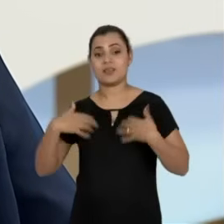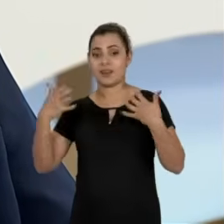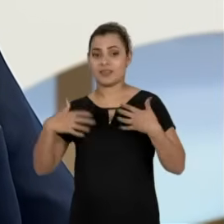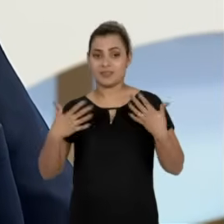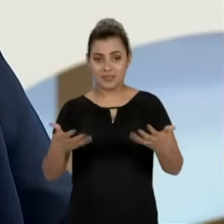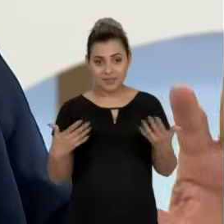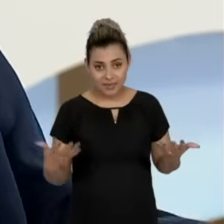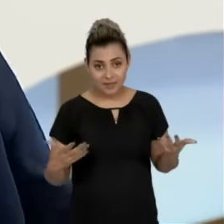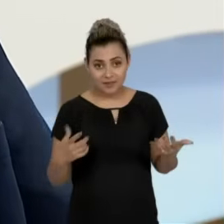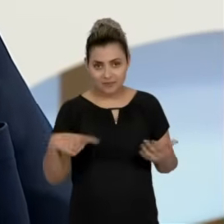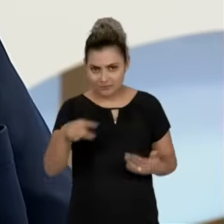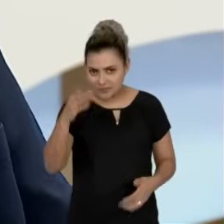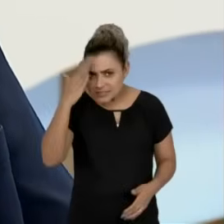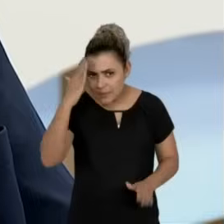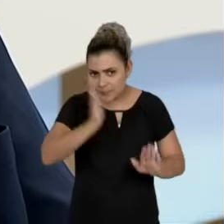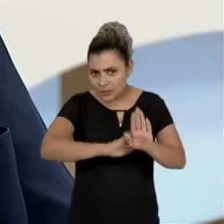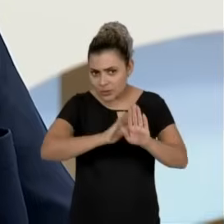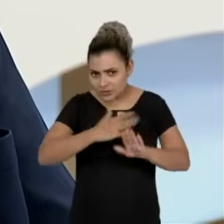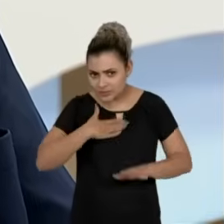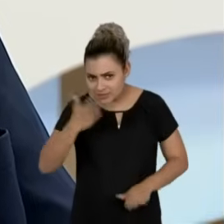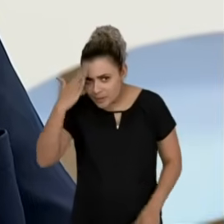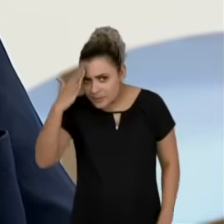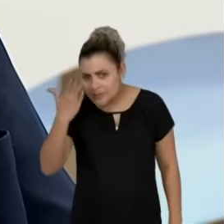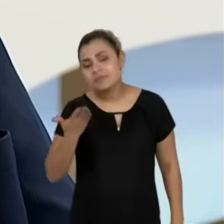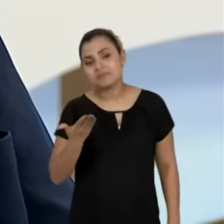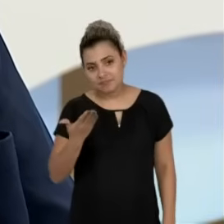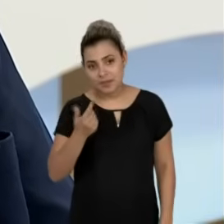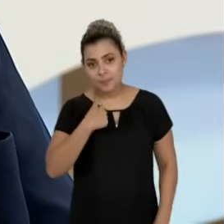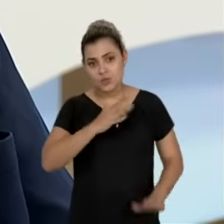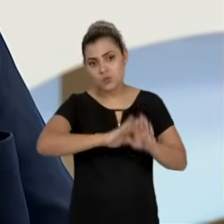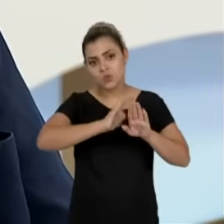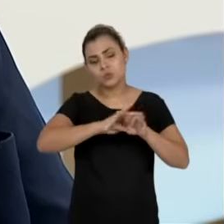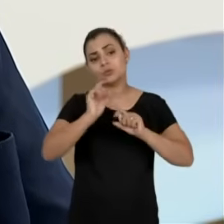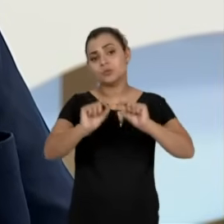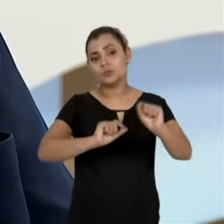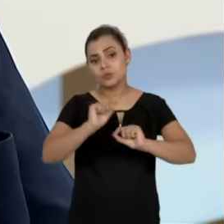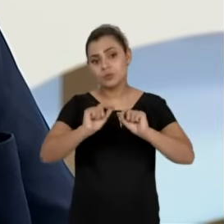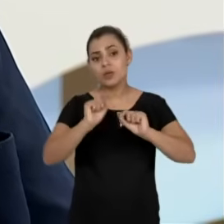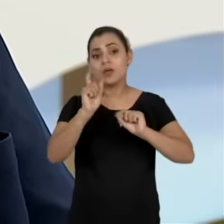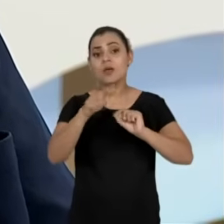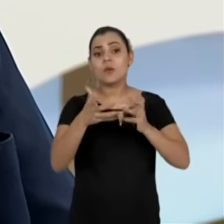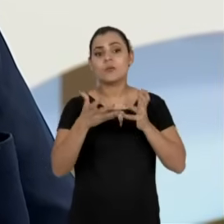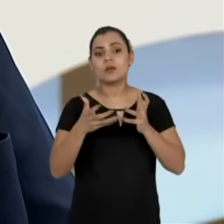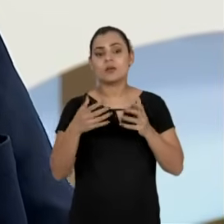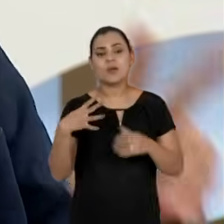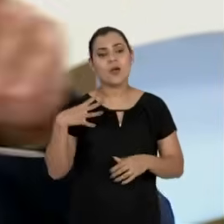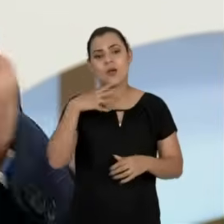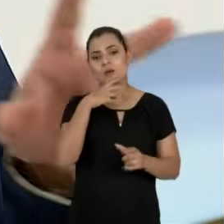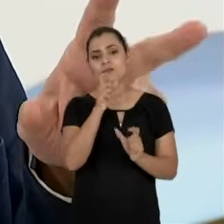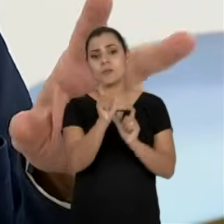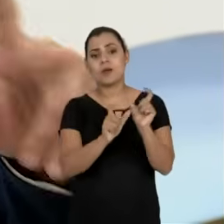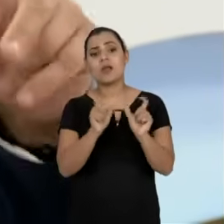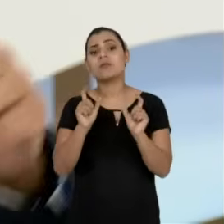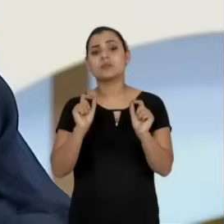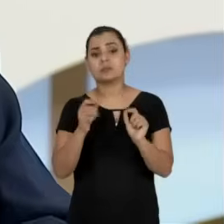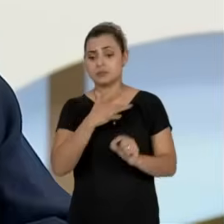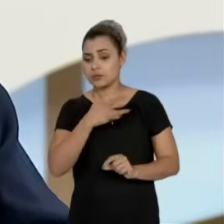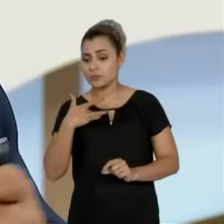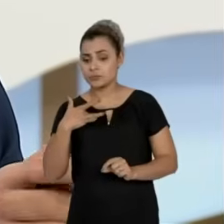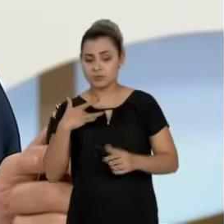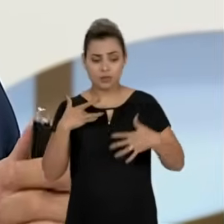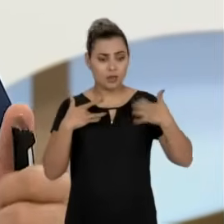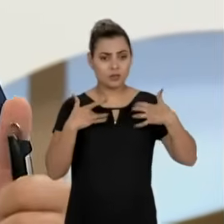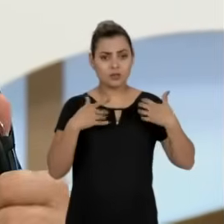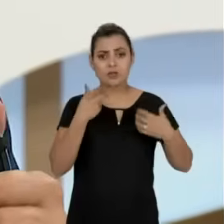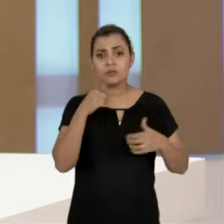E você quer saber a minha ideologia? A minha ideologia são palavras muito óbvias que ninguém junta. Uma é saúde e alegria. A gente nunca vê no